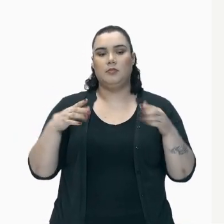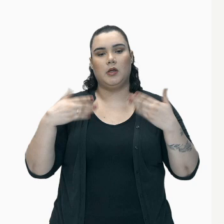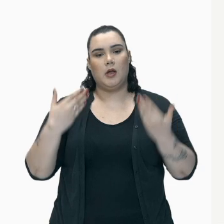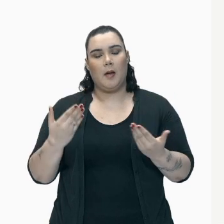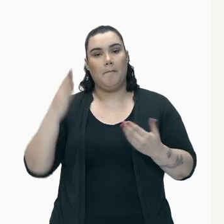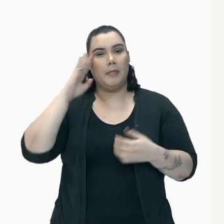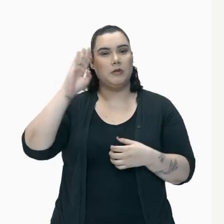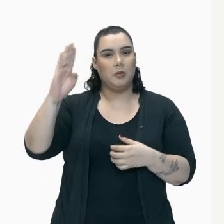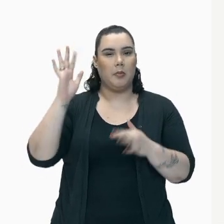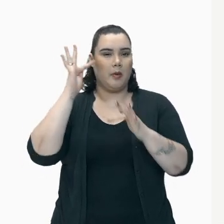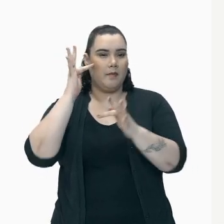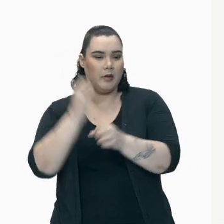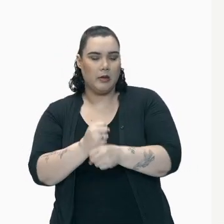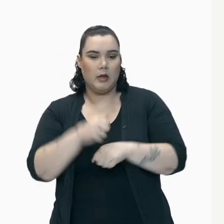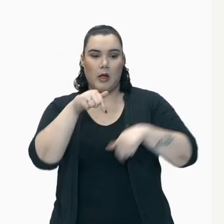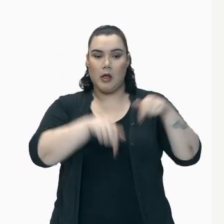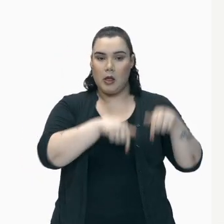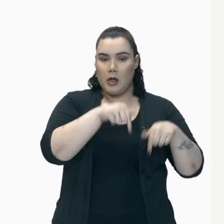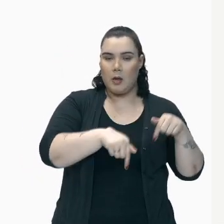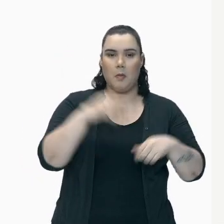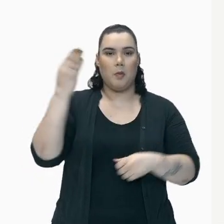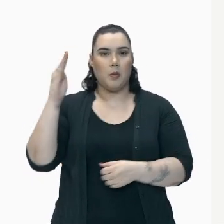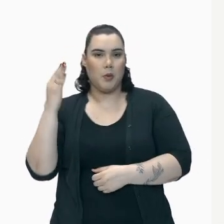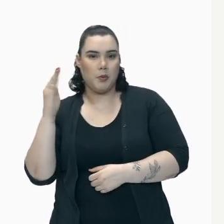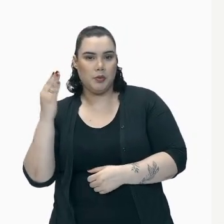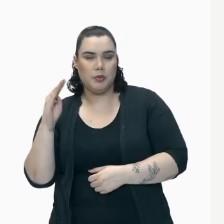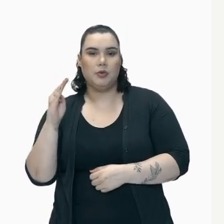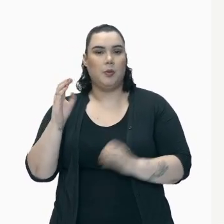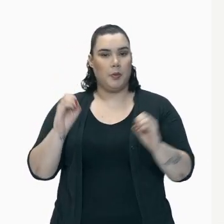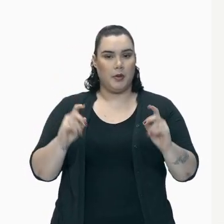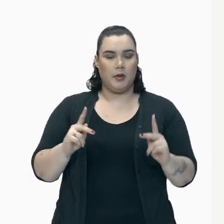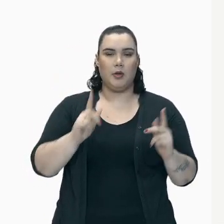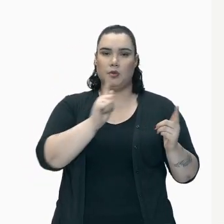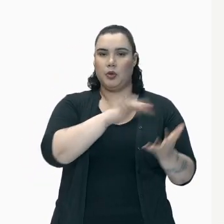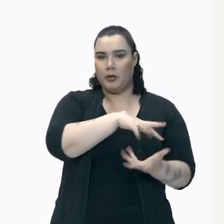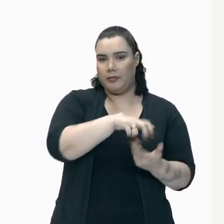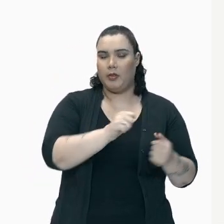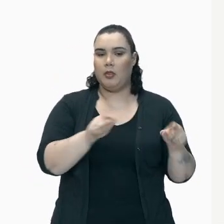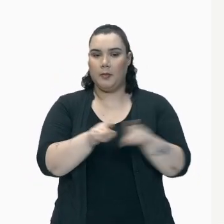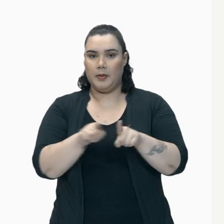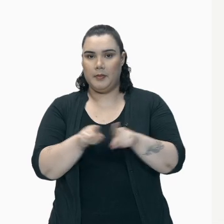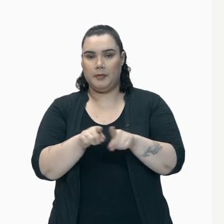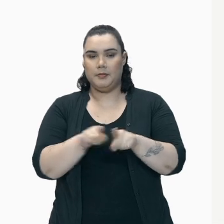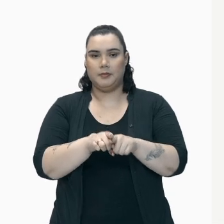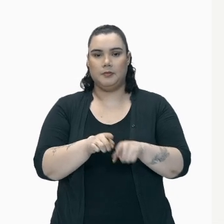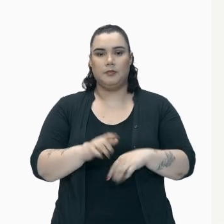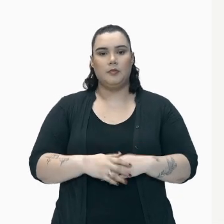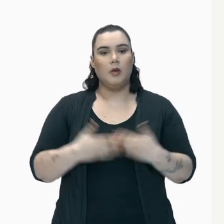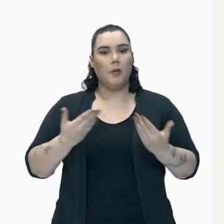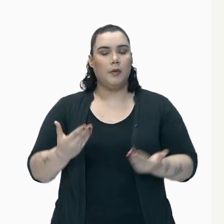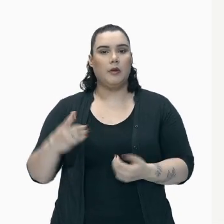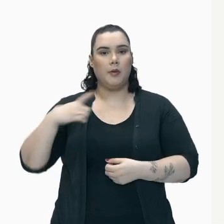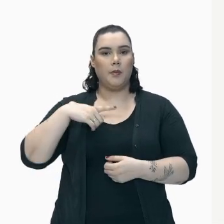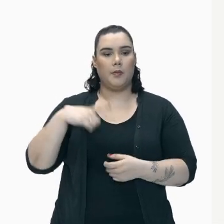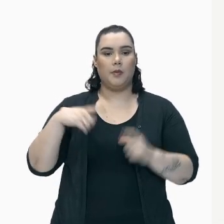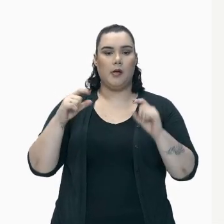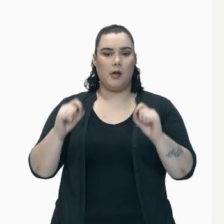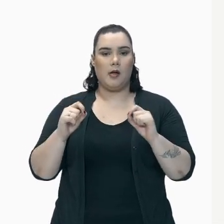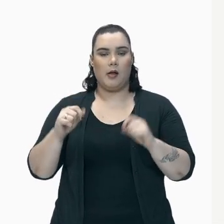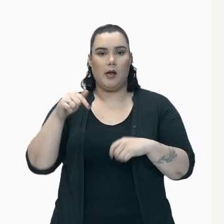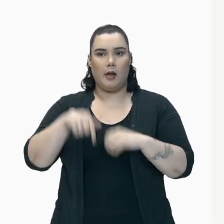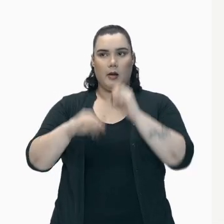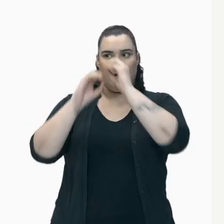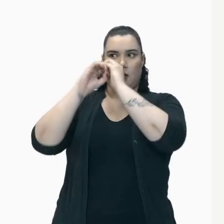a física, a química também, biologia, ok? Geografia. E aí nós temos aí a